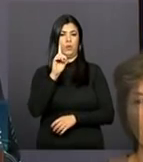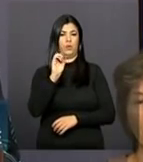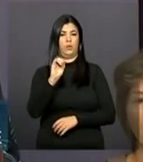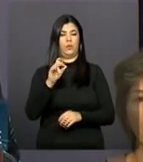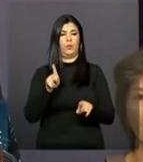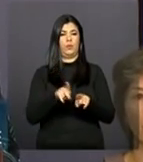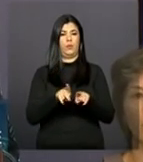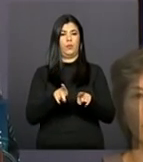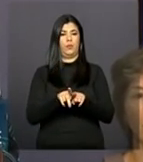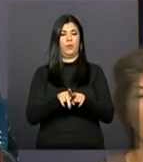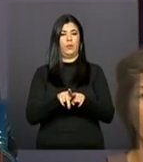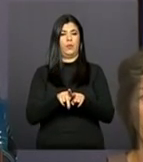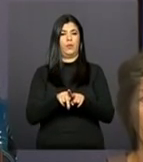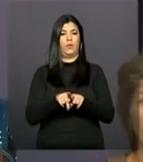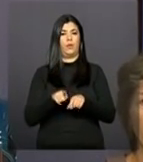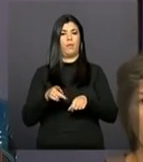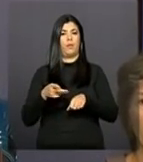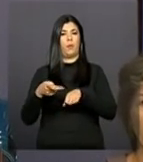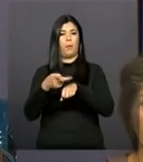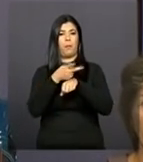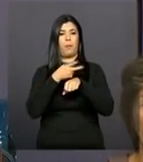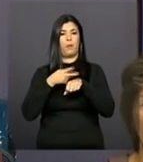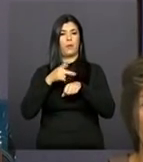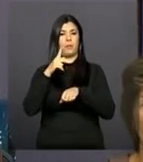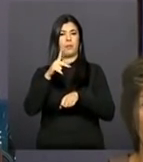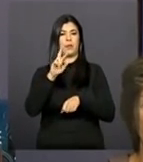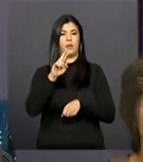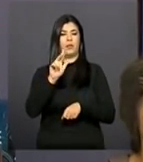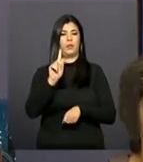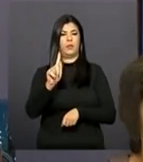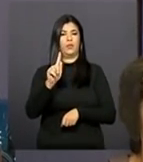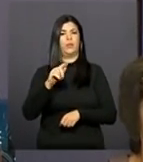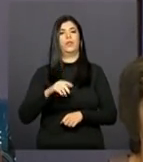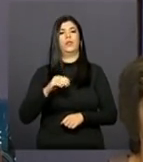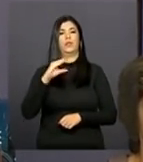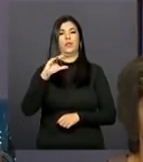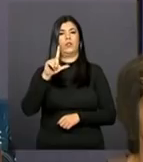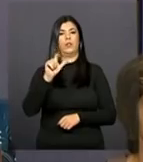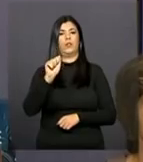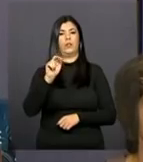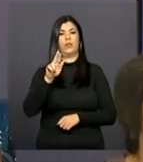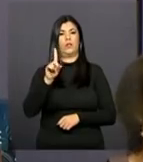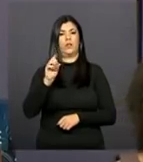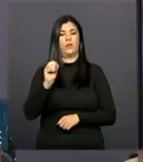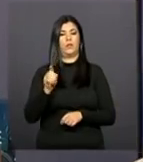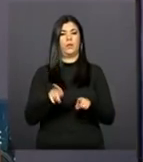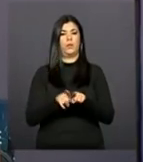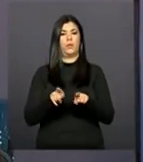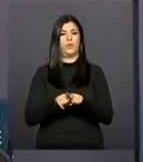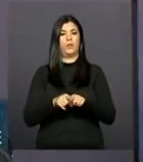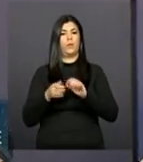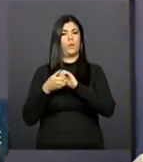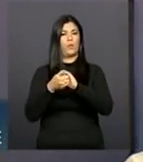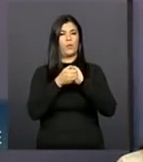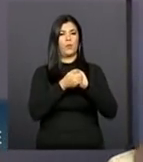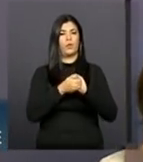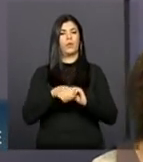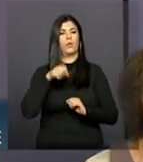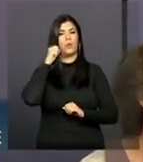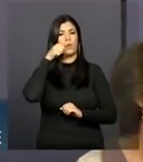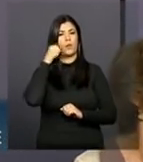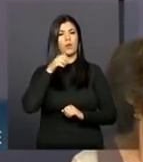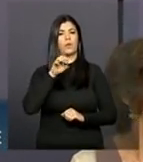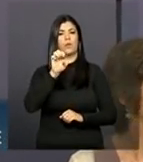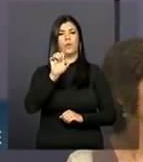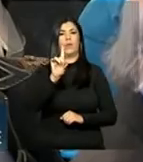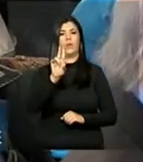procurador Cláudio Fonteles queria comprimentar também os parlamentares Senador Eduardo supli